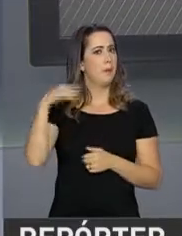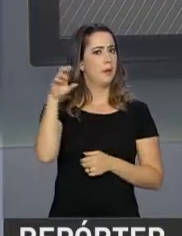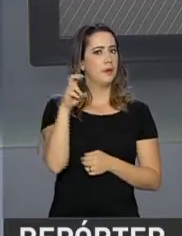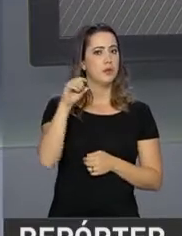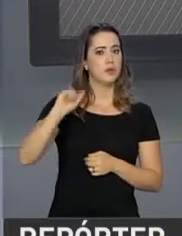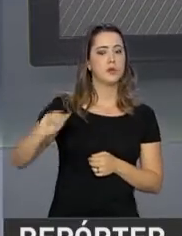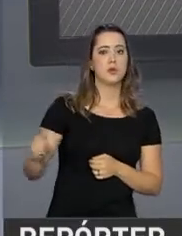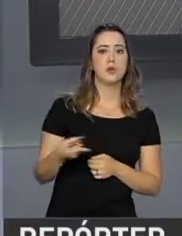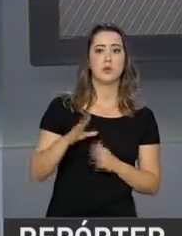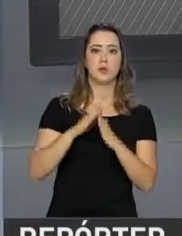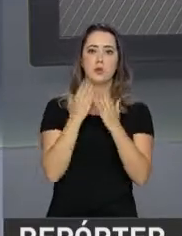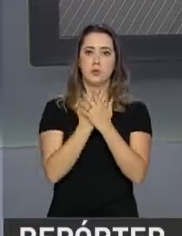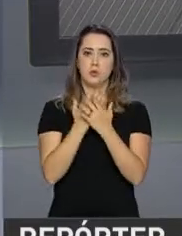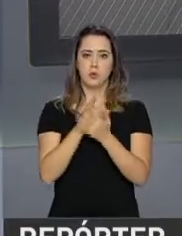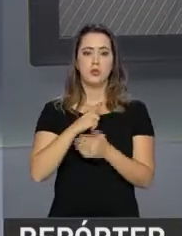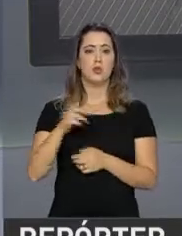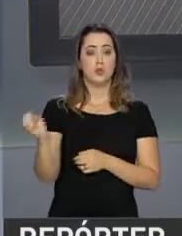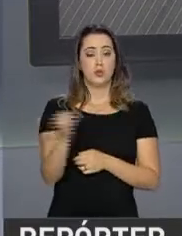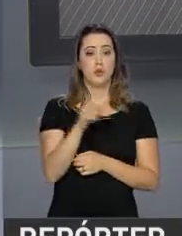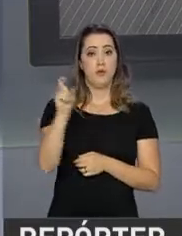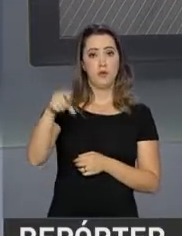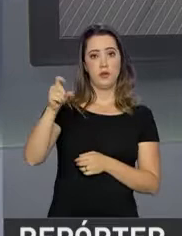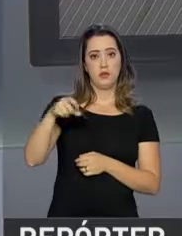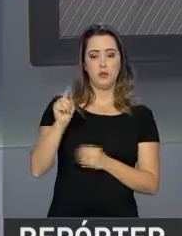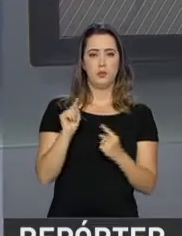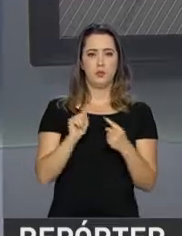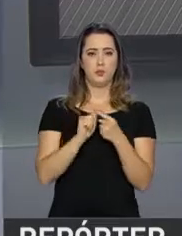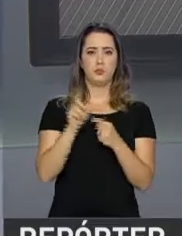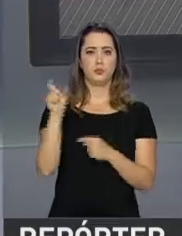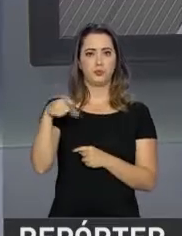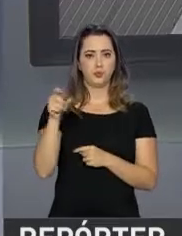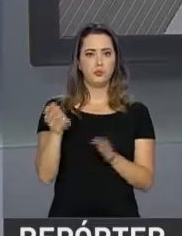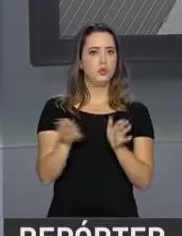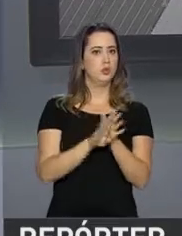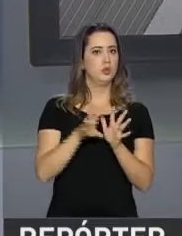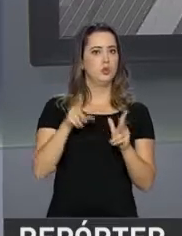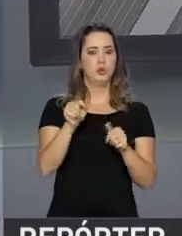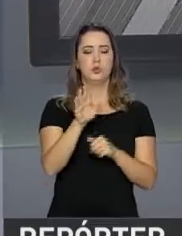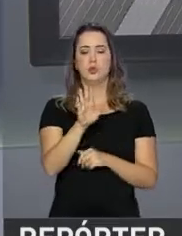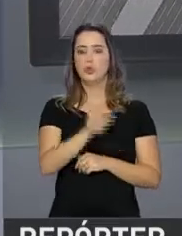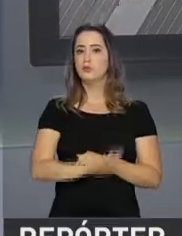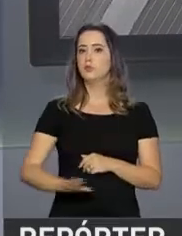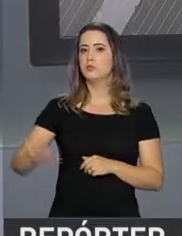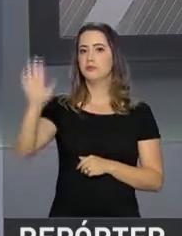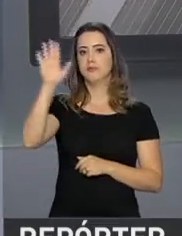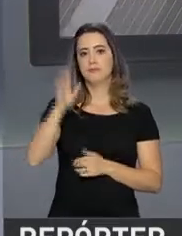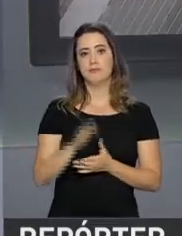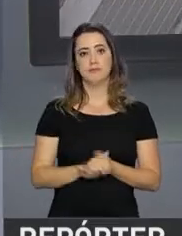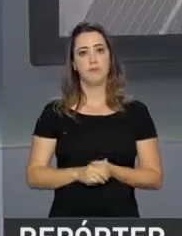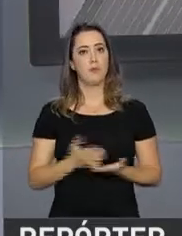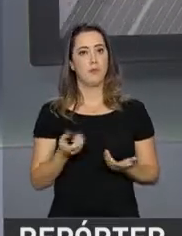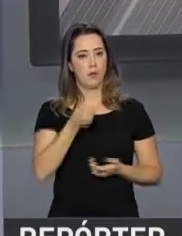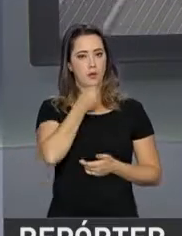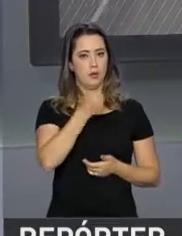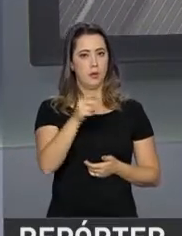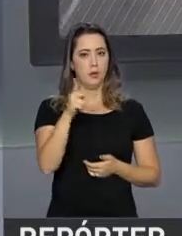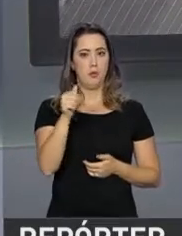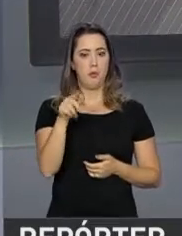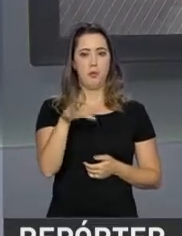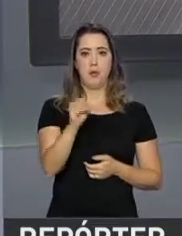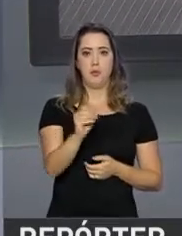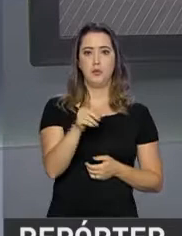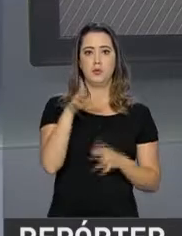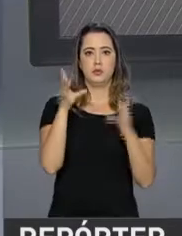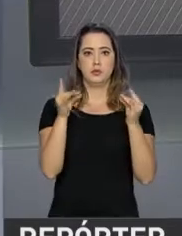50 mil escolas já contam com a novidade ea meta é que o cartão chega a todas as escolas públicas do país o repórter pablo